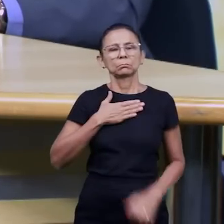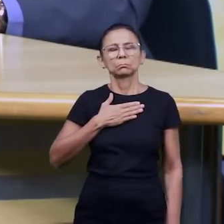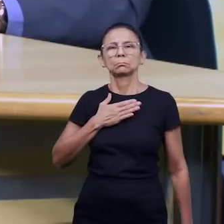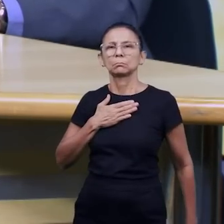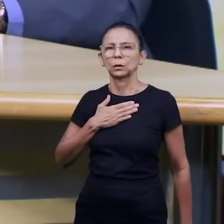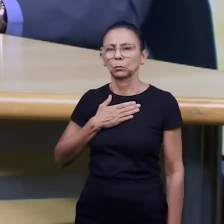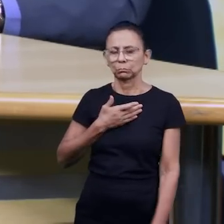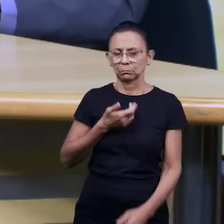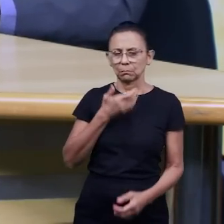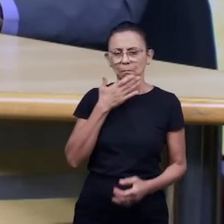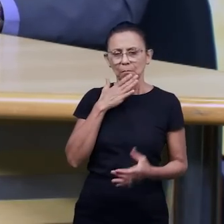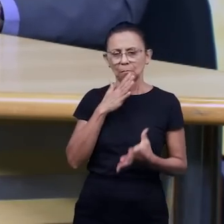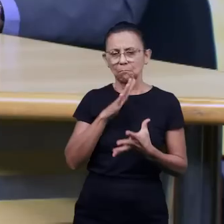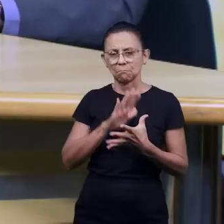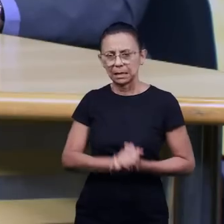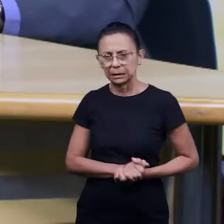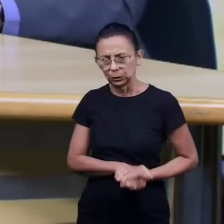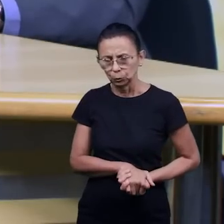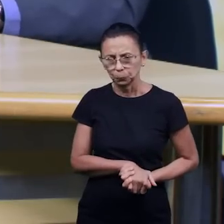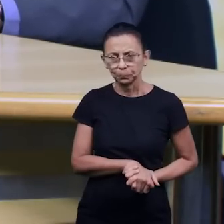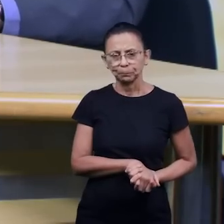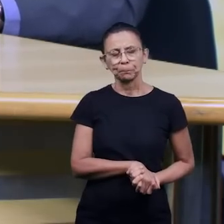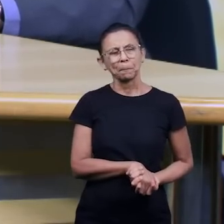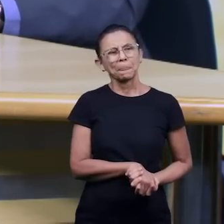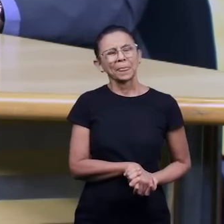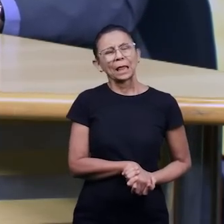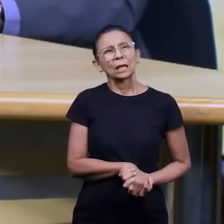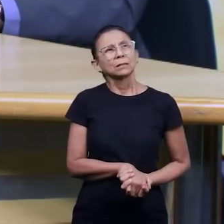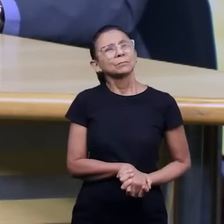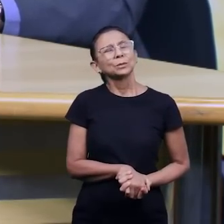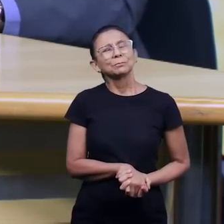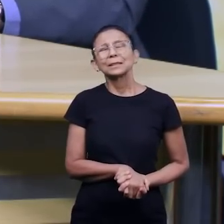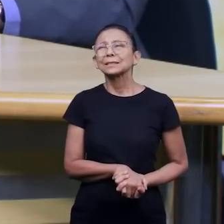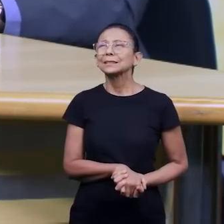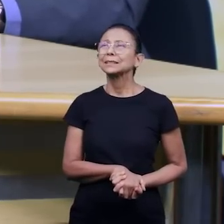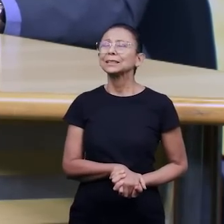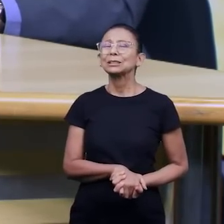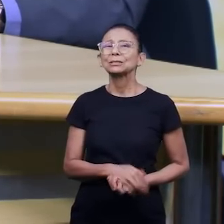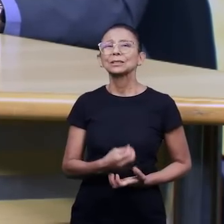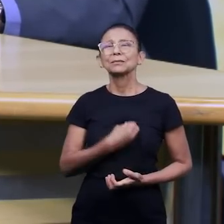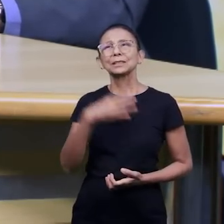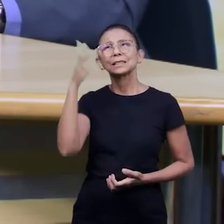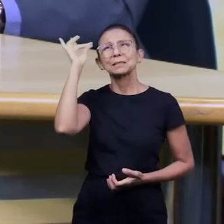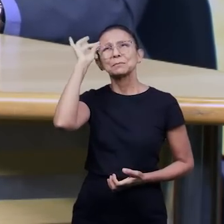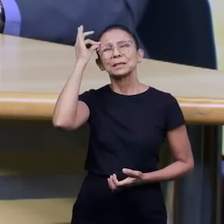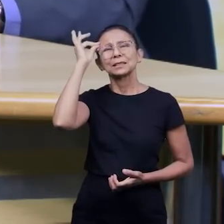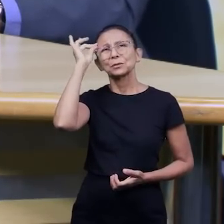você não está concordando com alguma coisa ou você